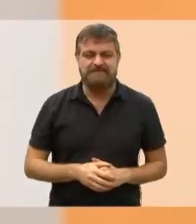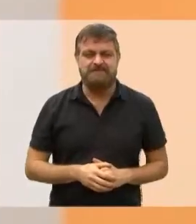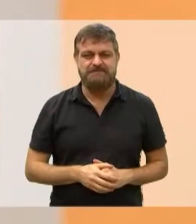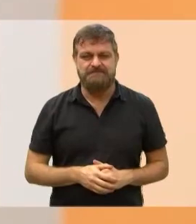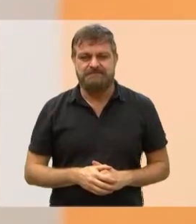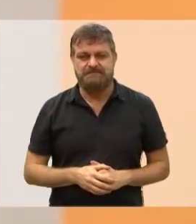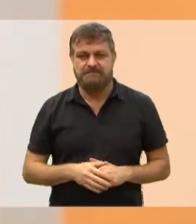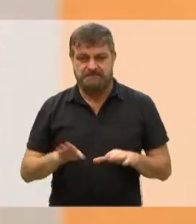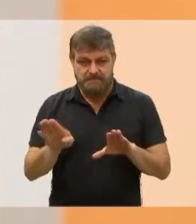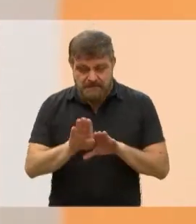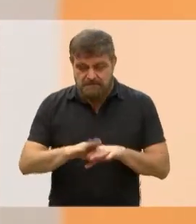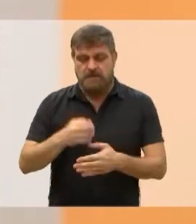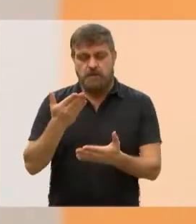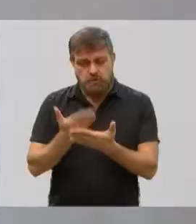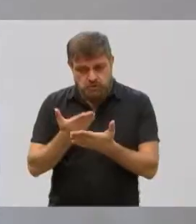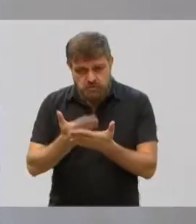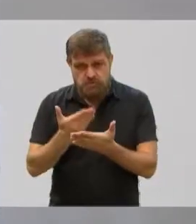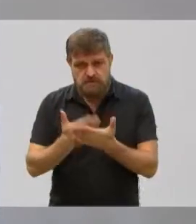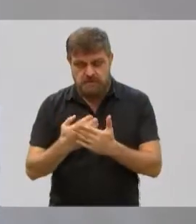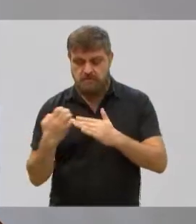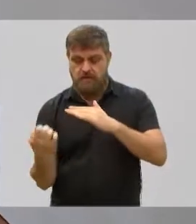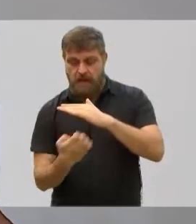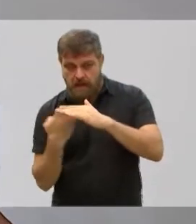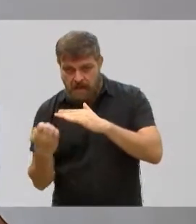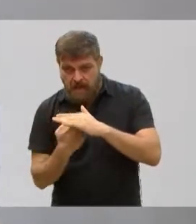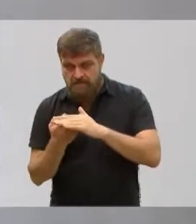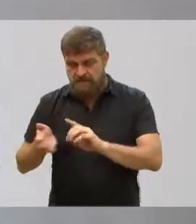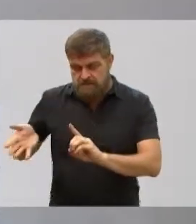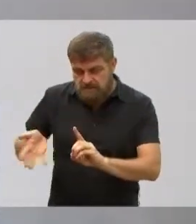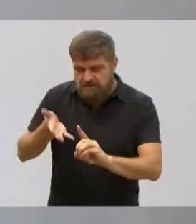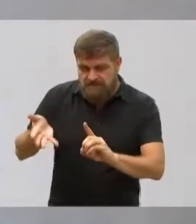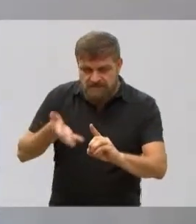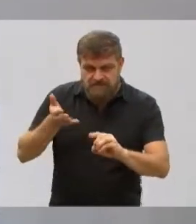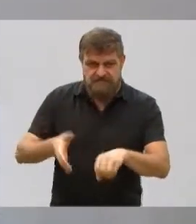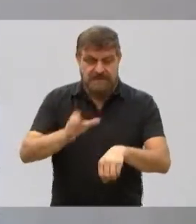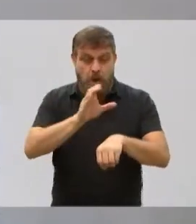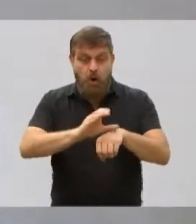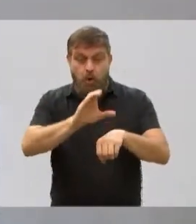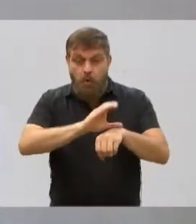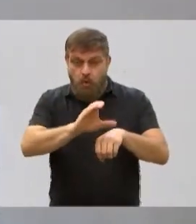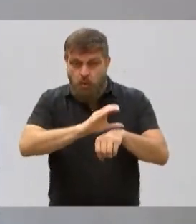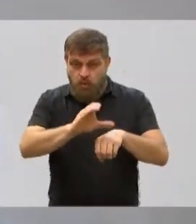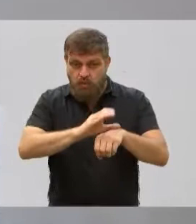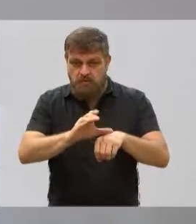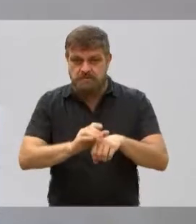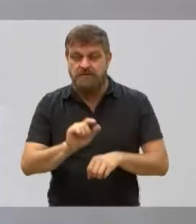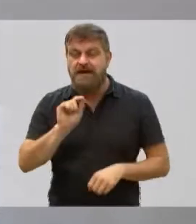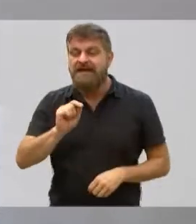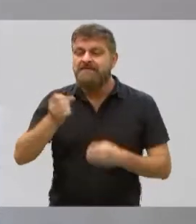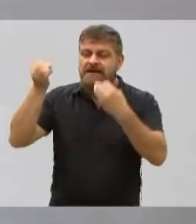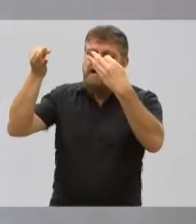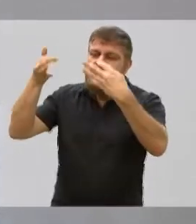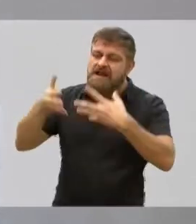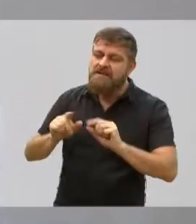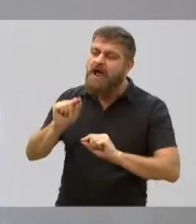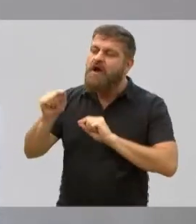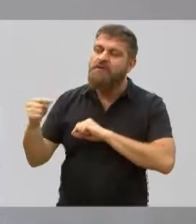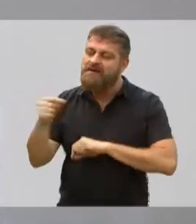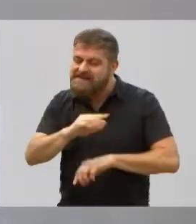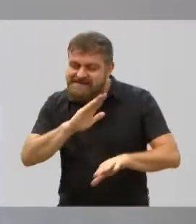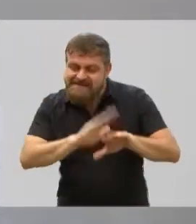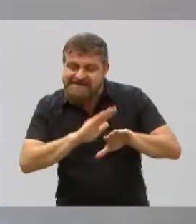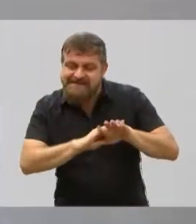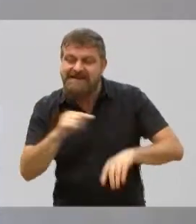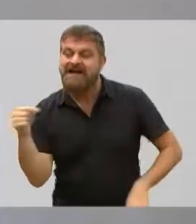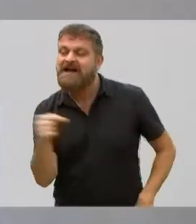Olha, e ele também está estudando, a empresa o incentivou a fazer um curso de capacitação. E quem vai contar isso para nós,